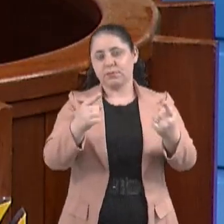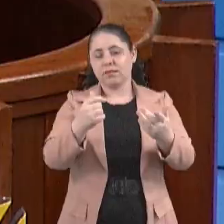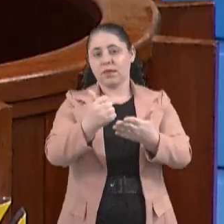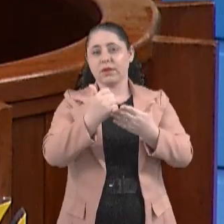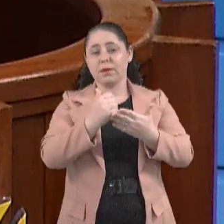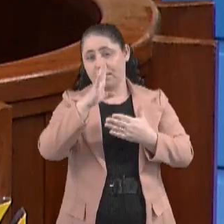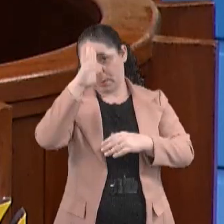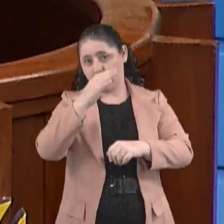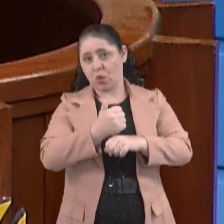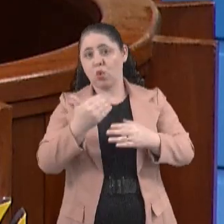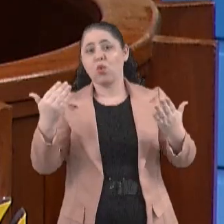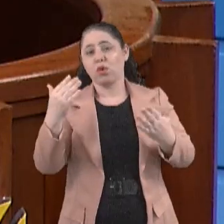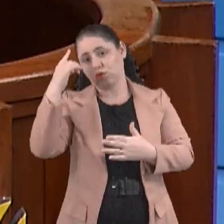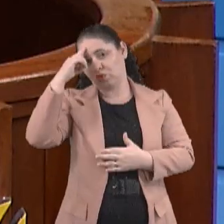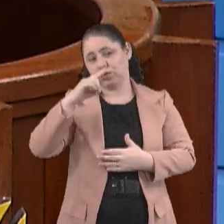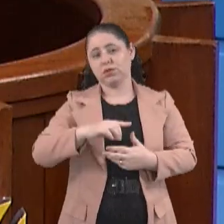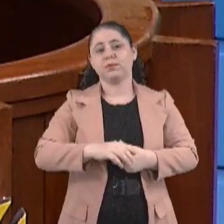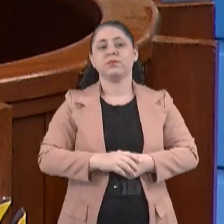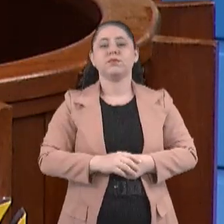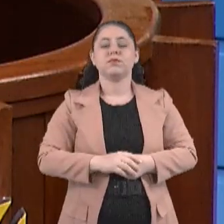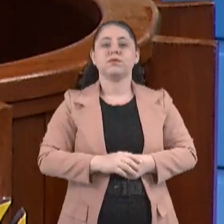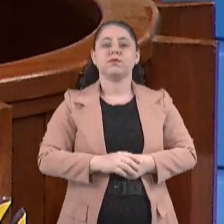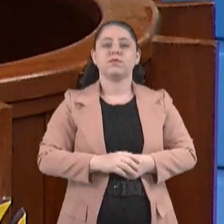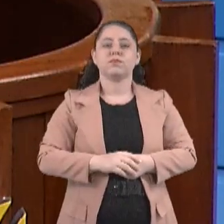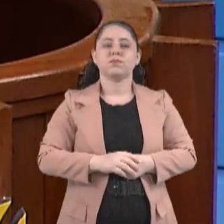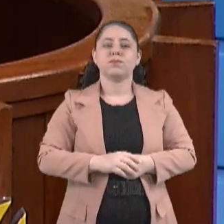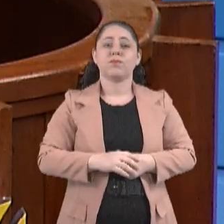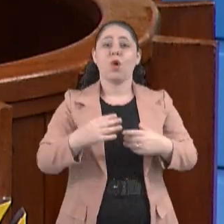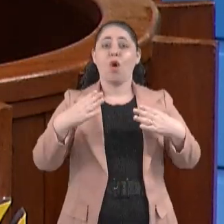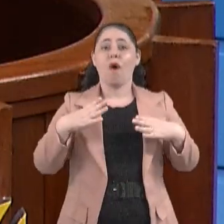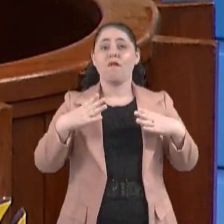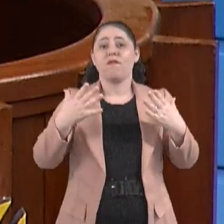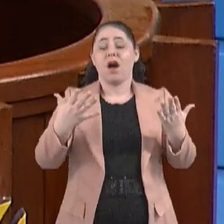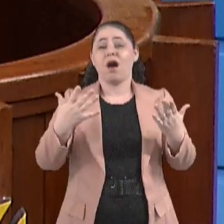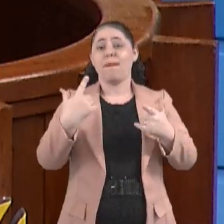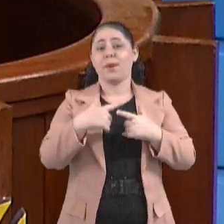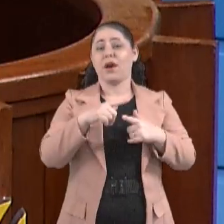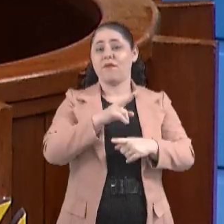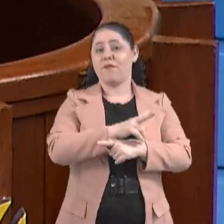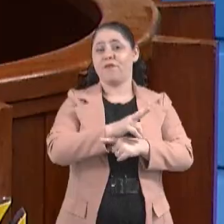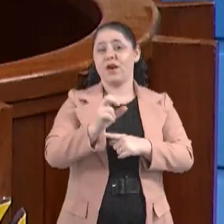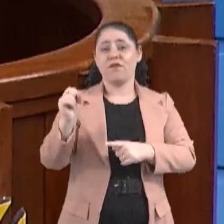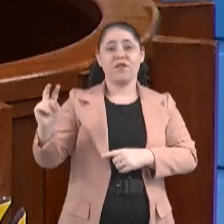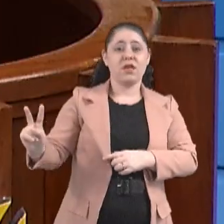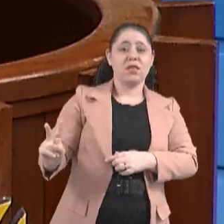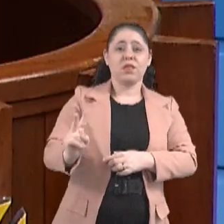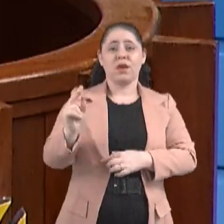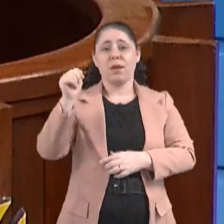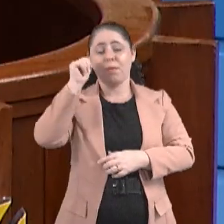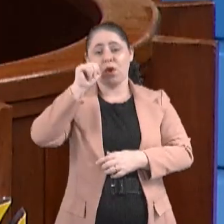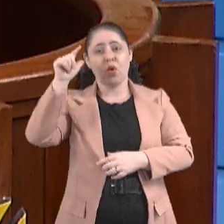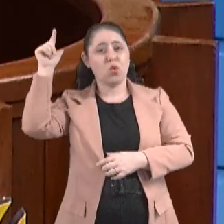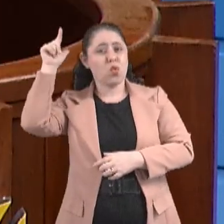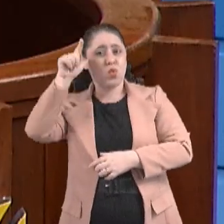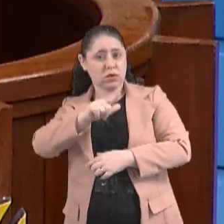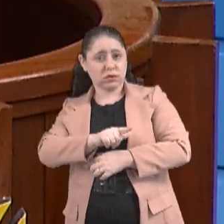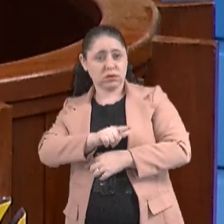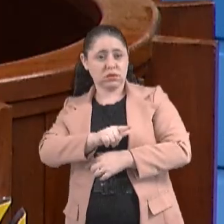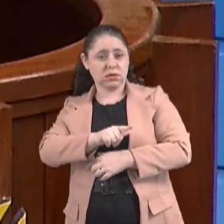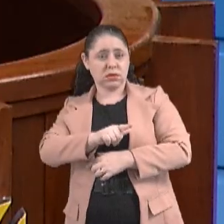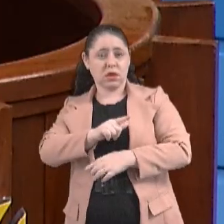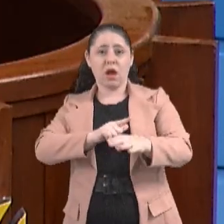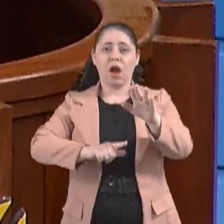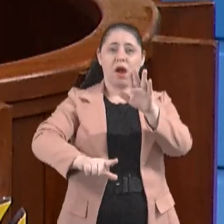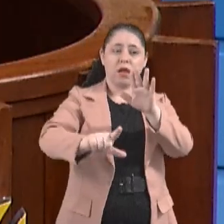trazer aqui, principalmente, hoje é um dia de comemoração de uma vitória das mulheres, que foi conquistar a